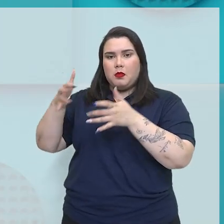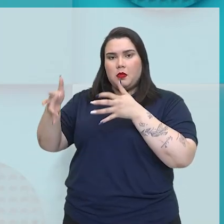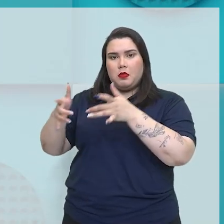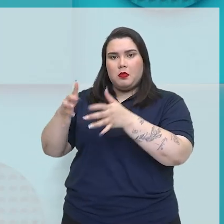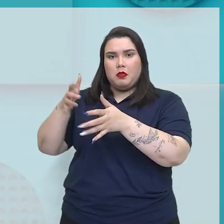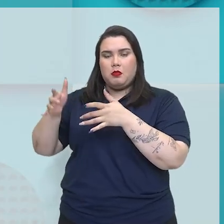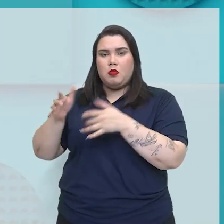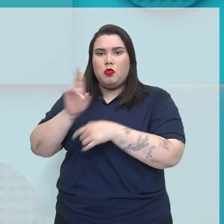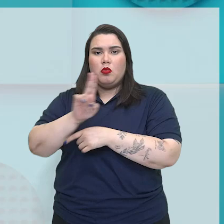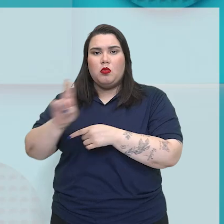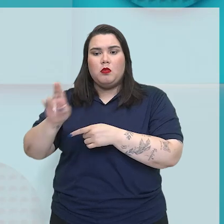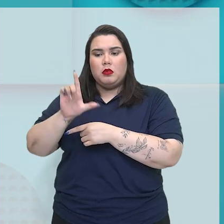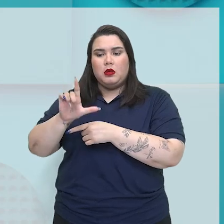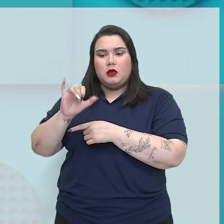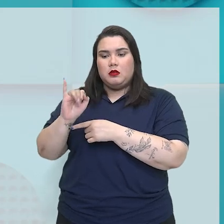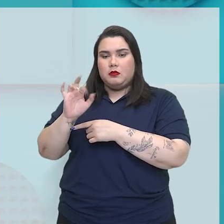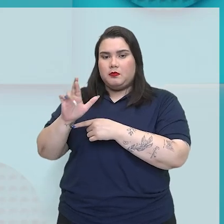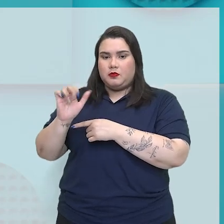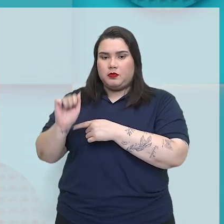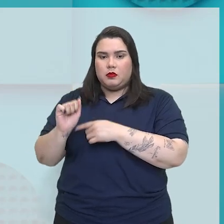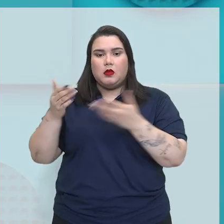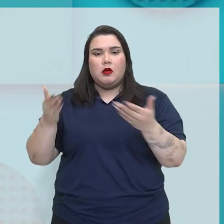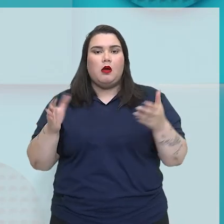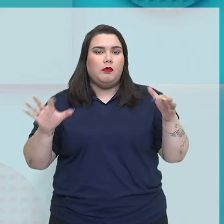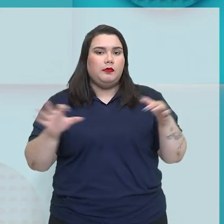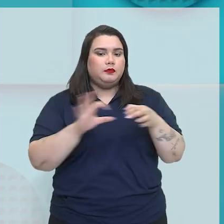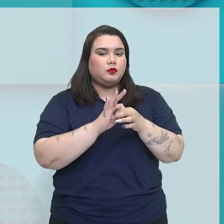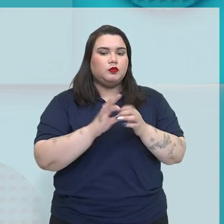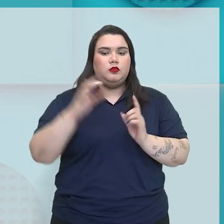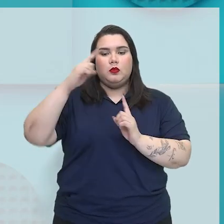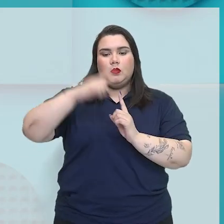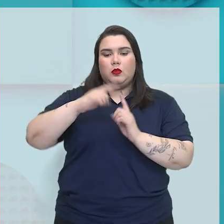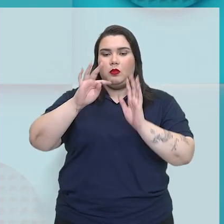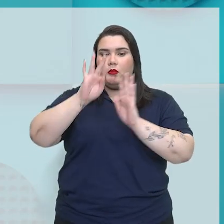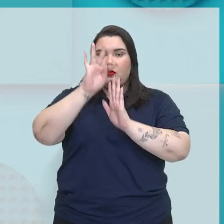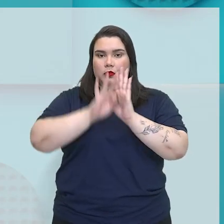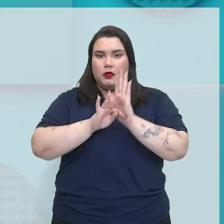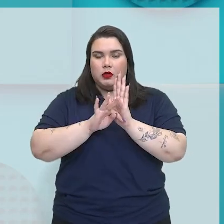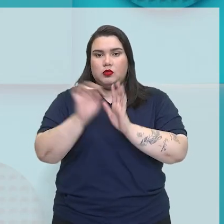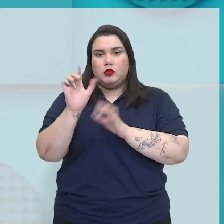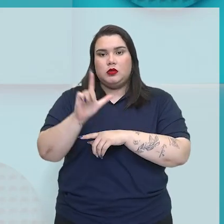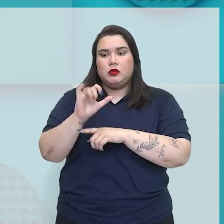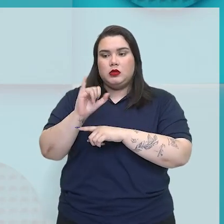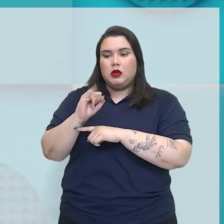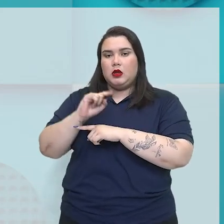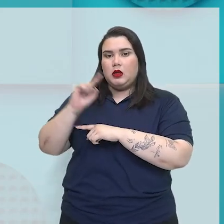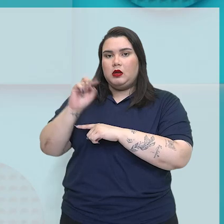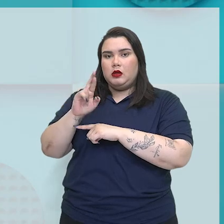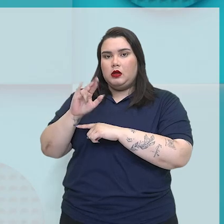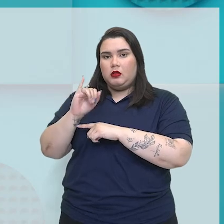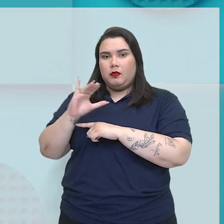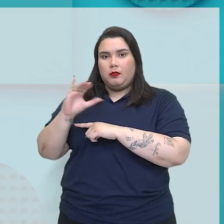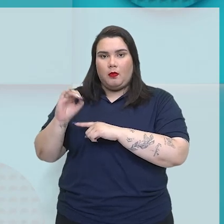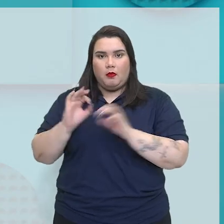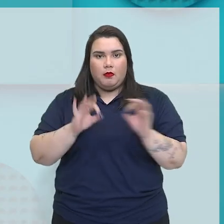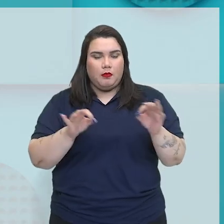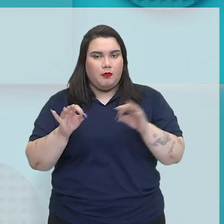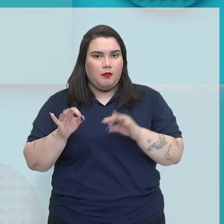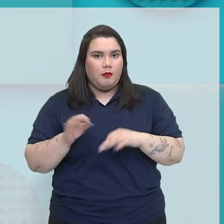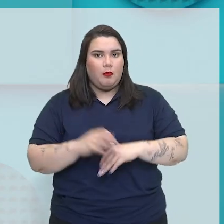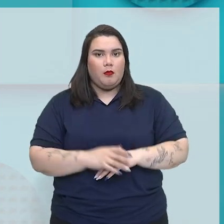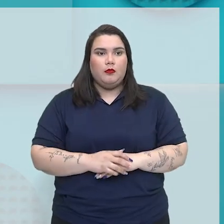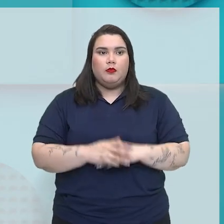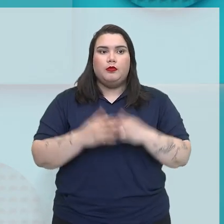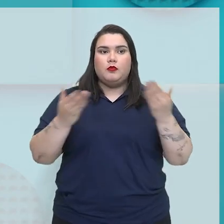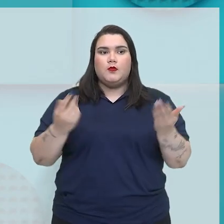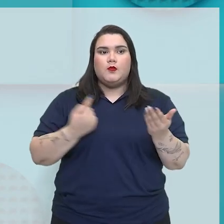ele pertence ao tipo de texto lírico, ao gênero lírico. Então, quando